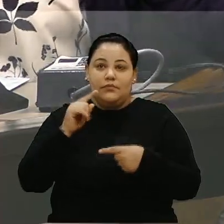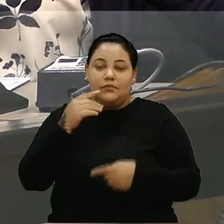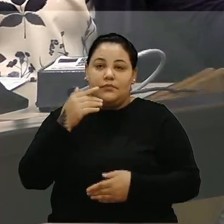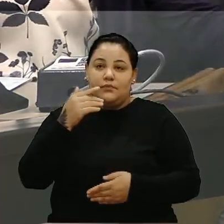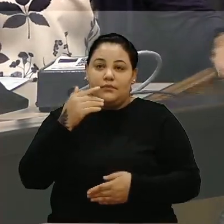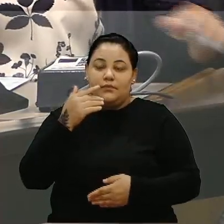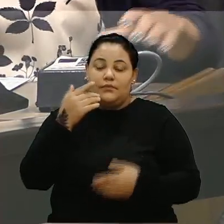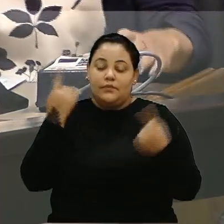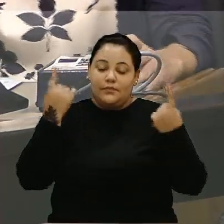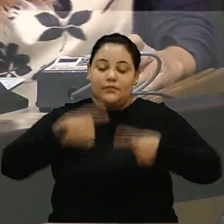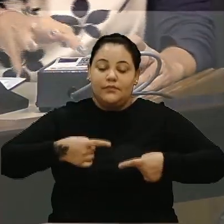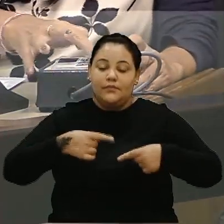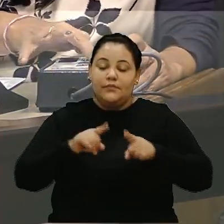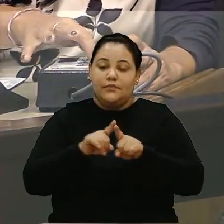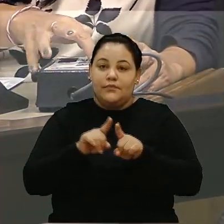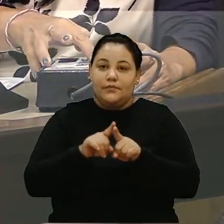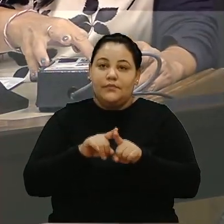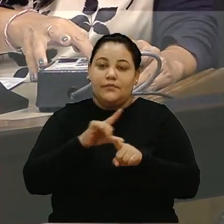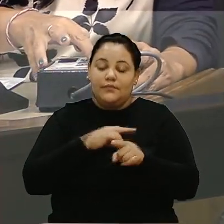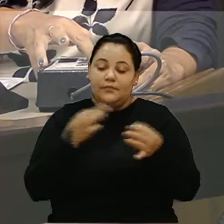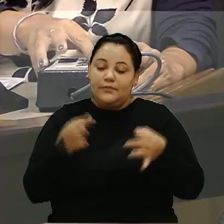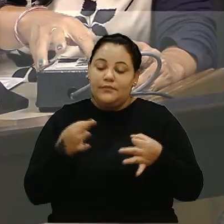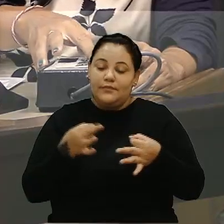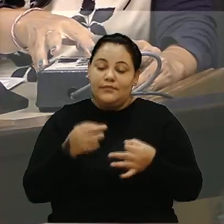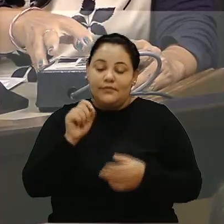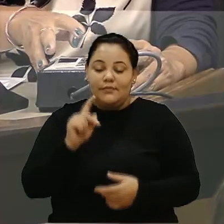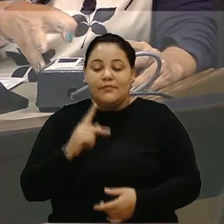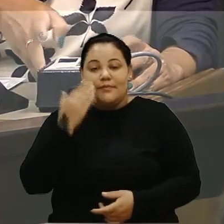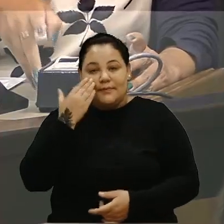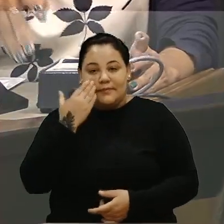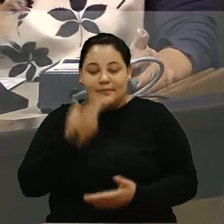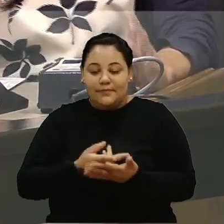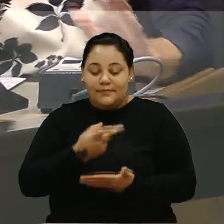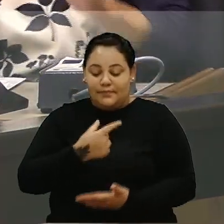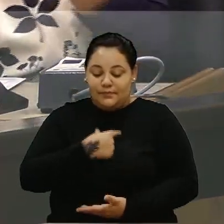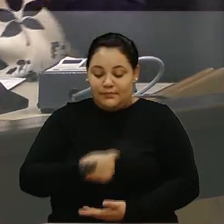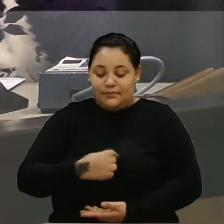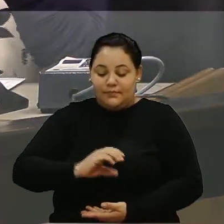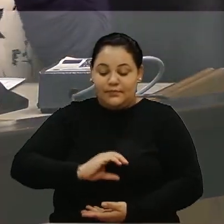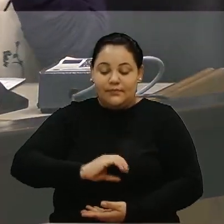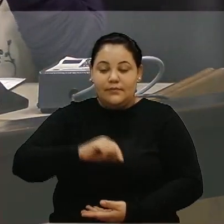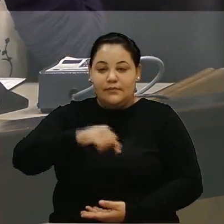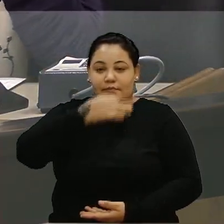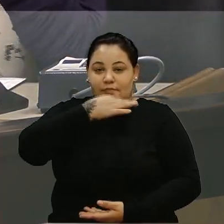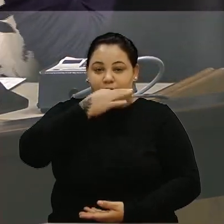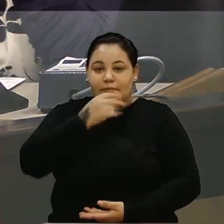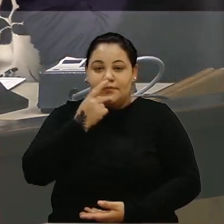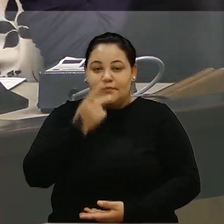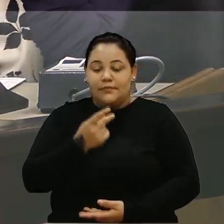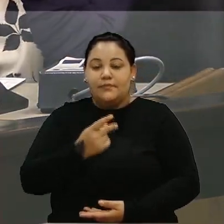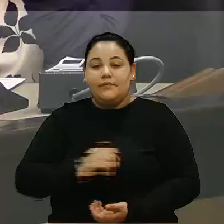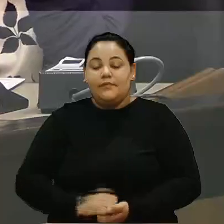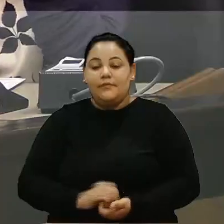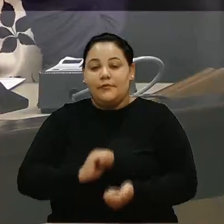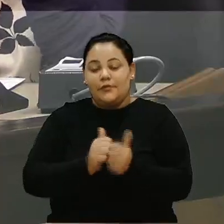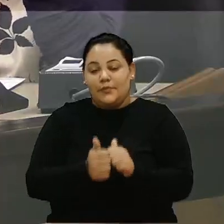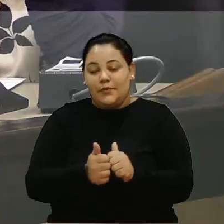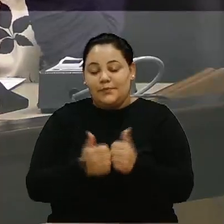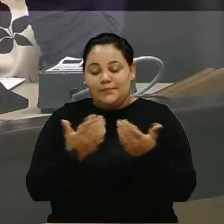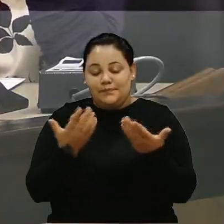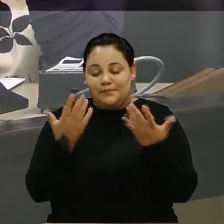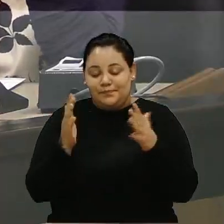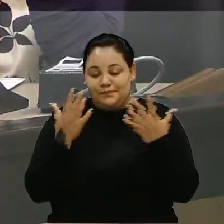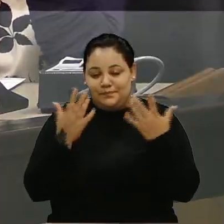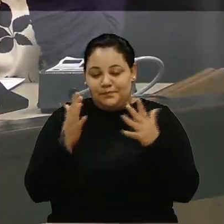com certeza daqui a pouco trazer uma medalha para Caxias do Sul na questão do atletismo. Então, meu voto de congratulação vai